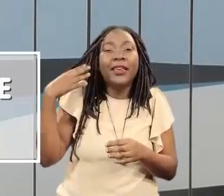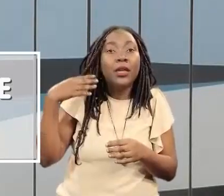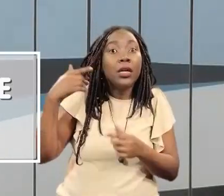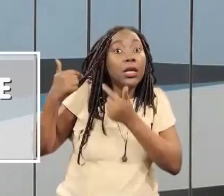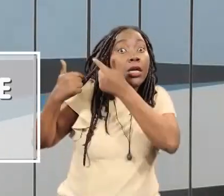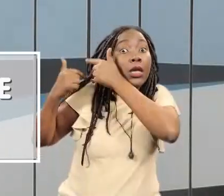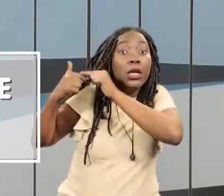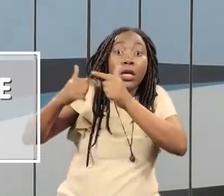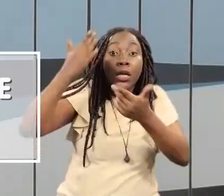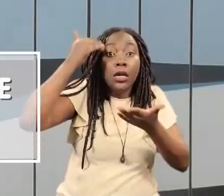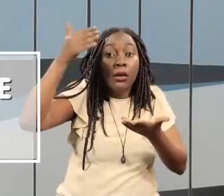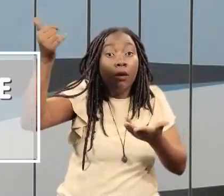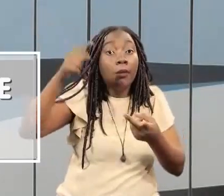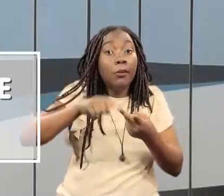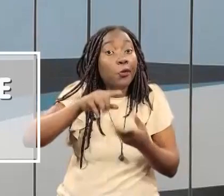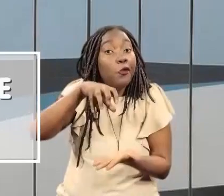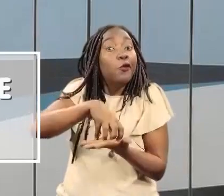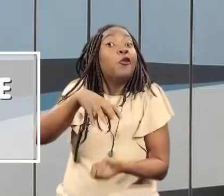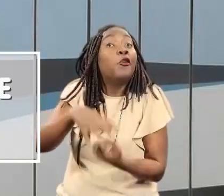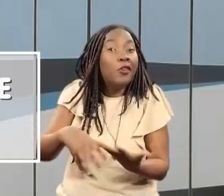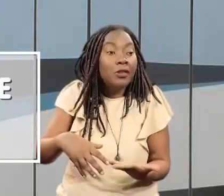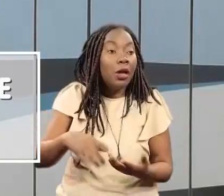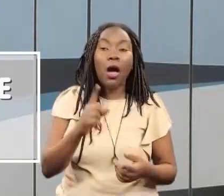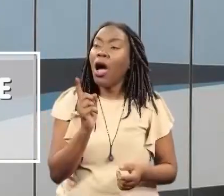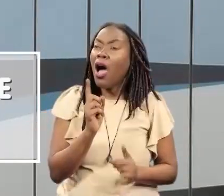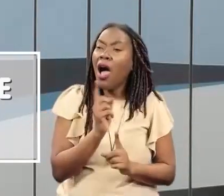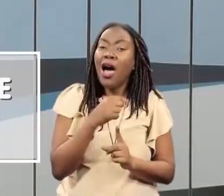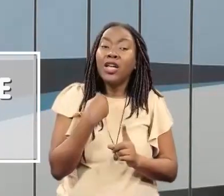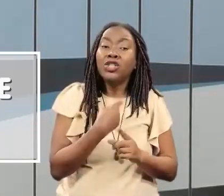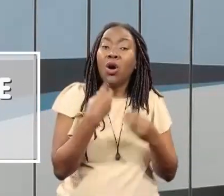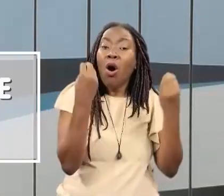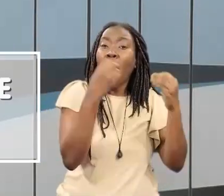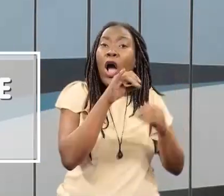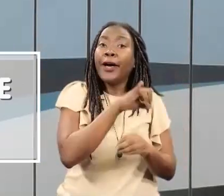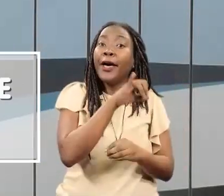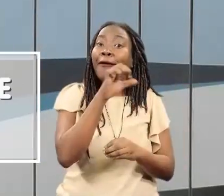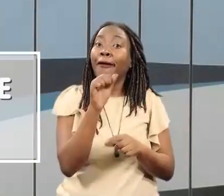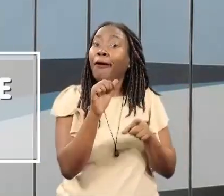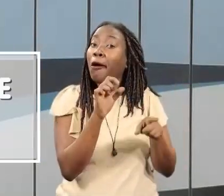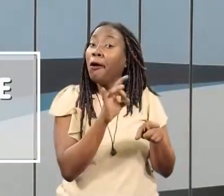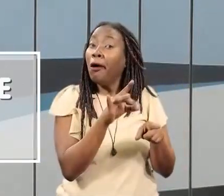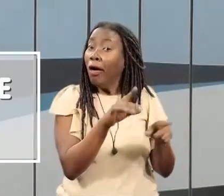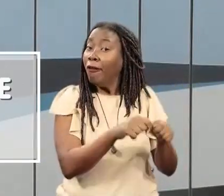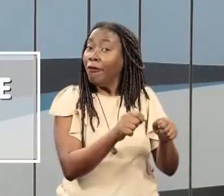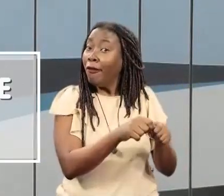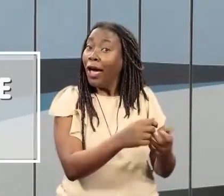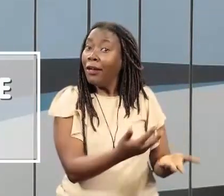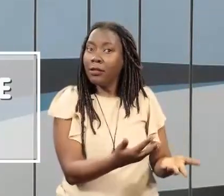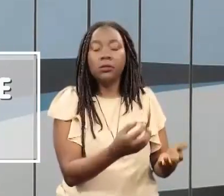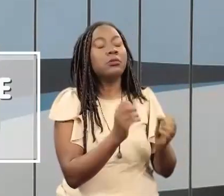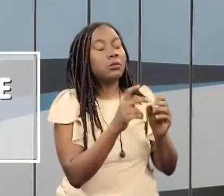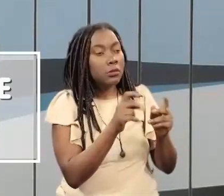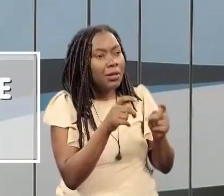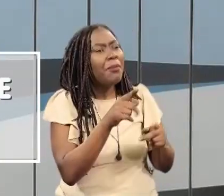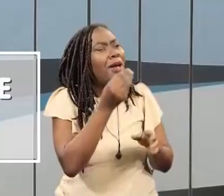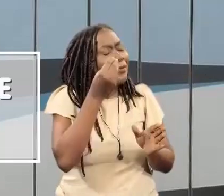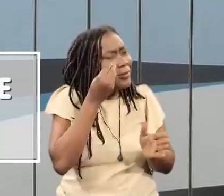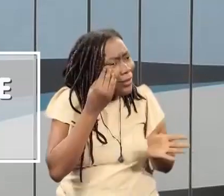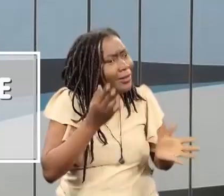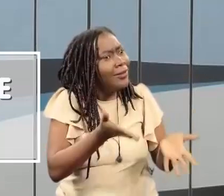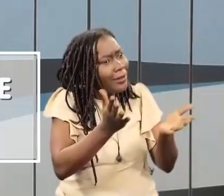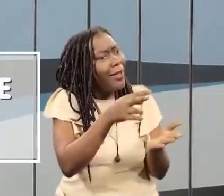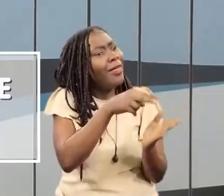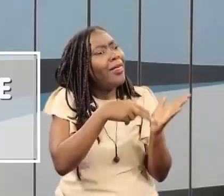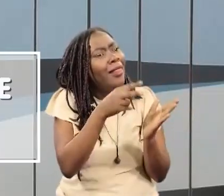as fontes? Não, mas a gente coloca, por exemplo, na inteligência artificial, eles fazem pra gente. Ok, mas vamos tentar ler o que